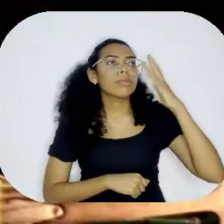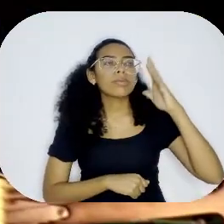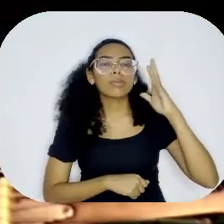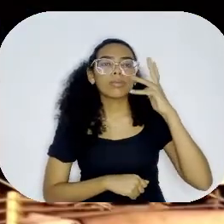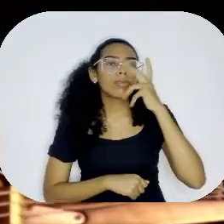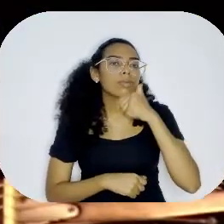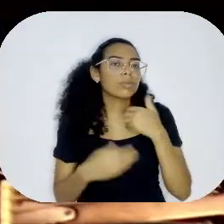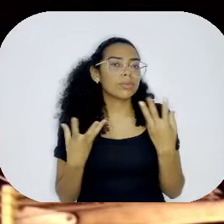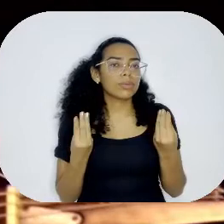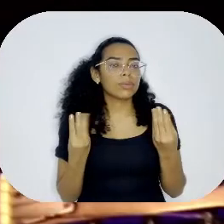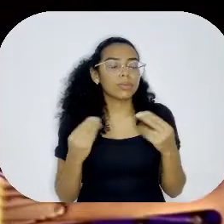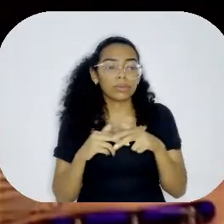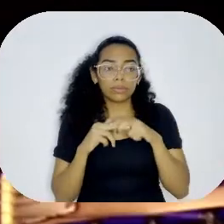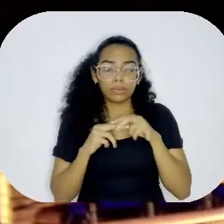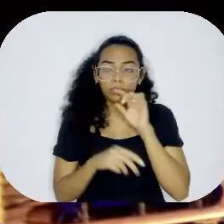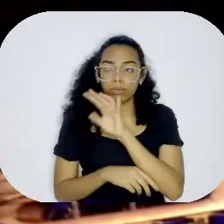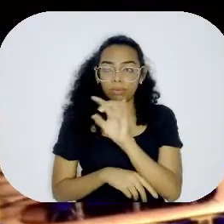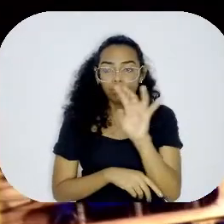Linda e reluzente